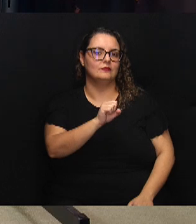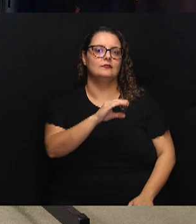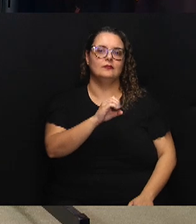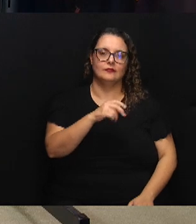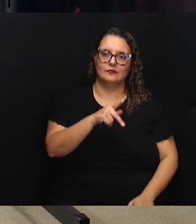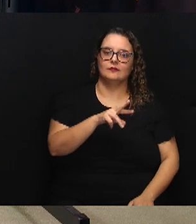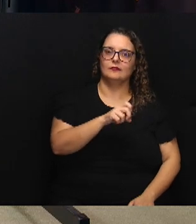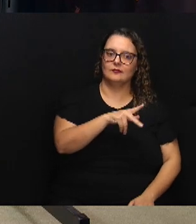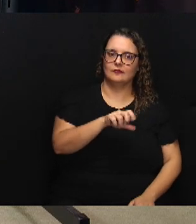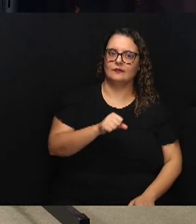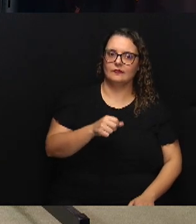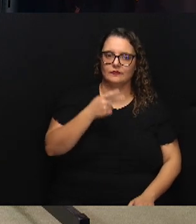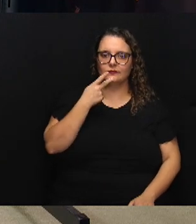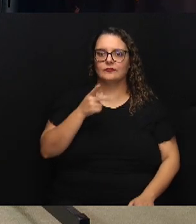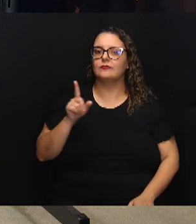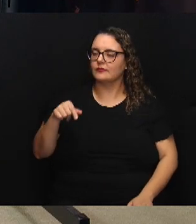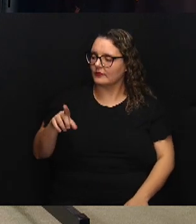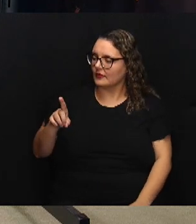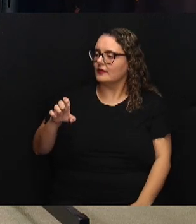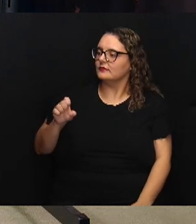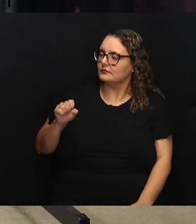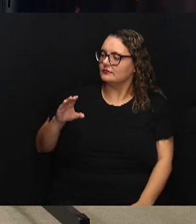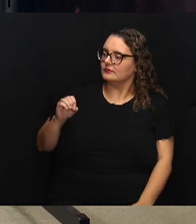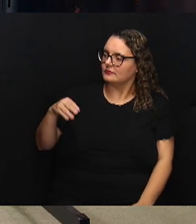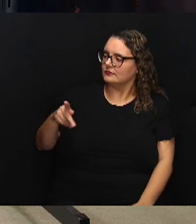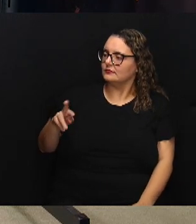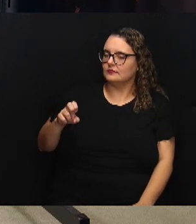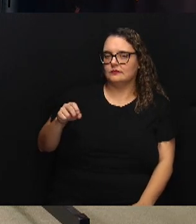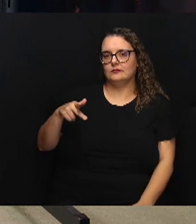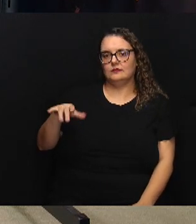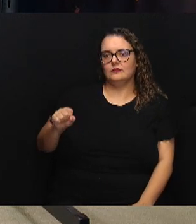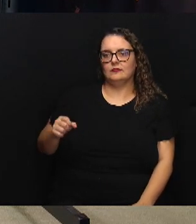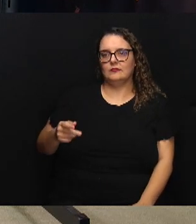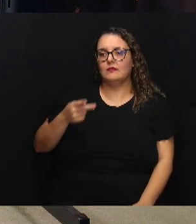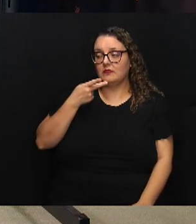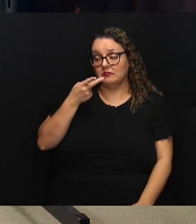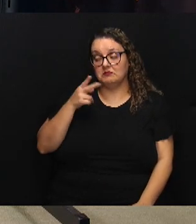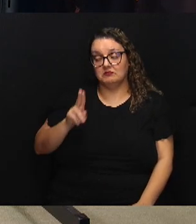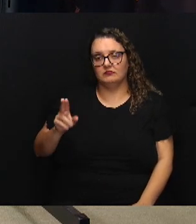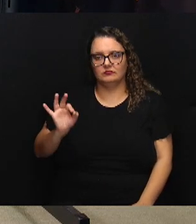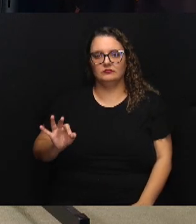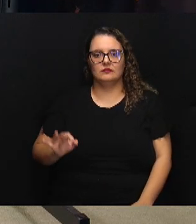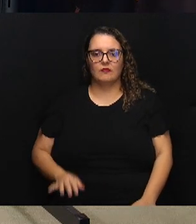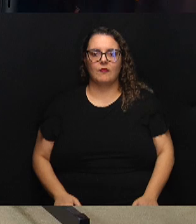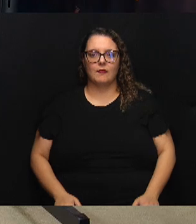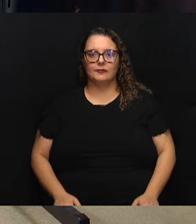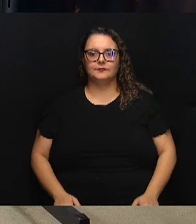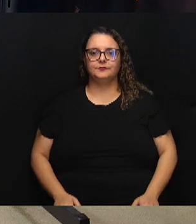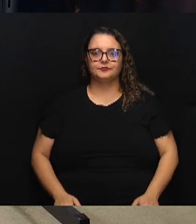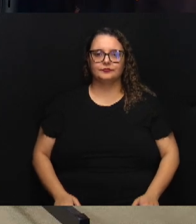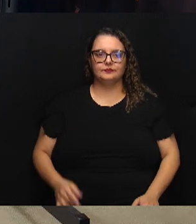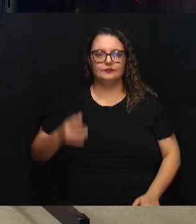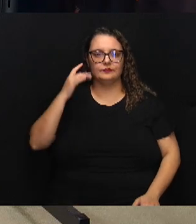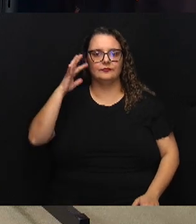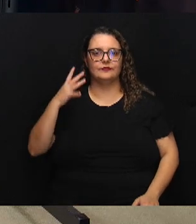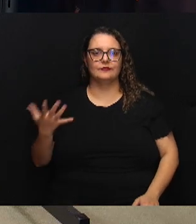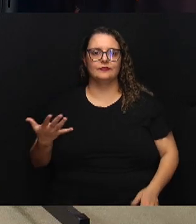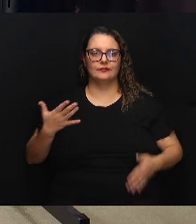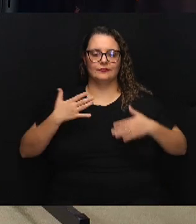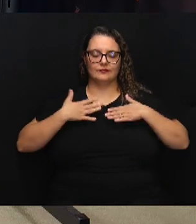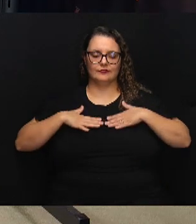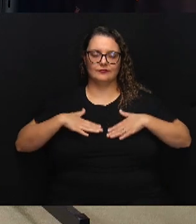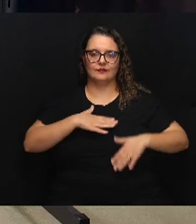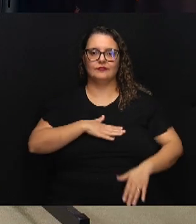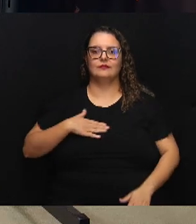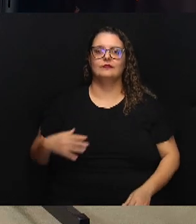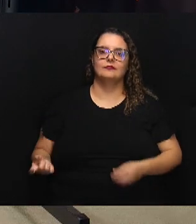uma parada, descompressão. Você utilizou muito bem a palavra, porque aí você imagina descomprimindo tudo, né? Você relaxa para você